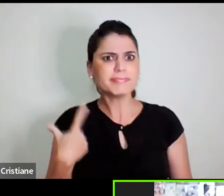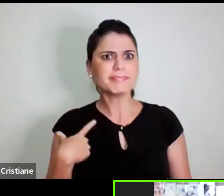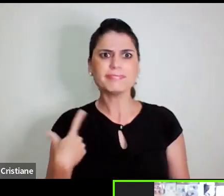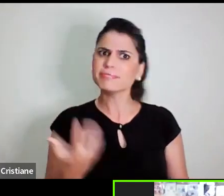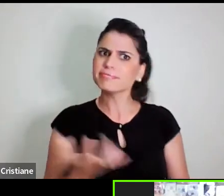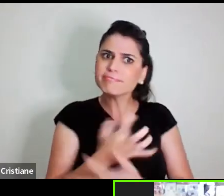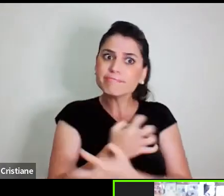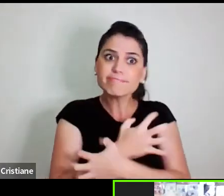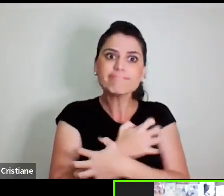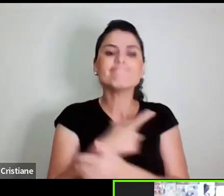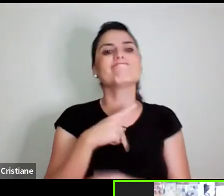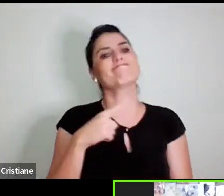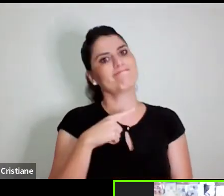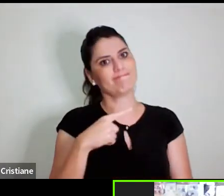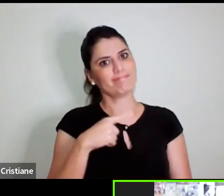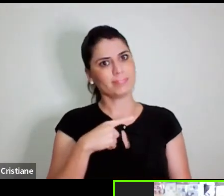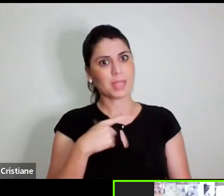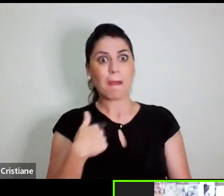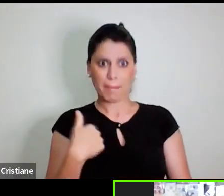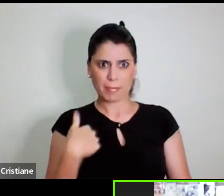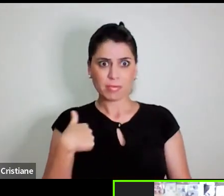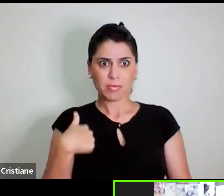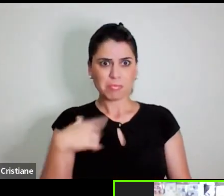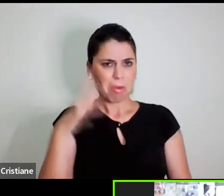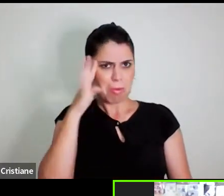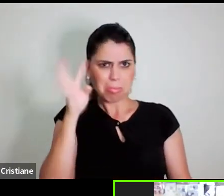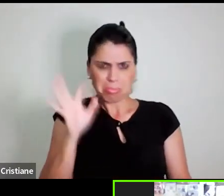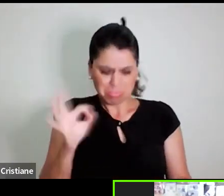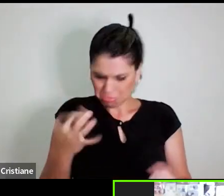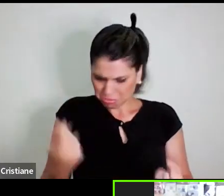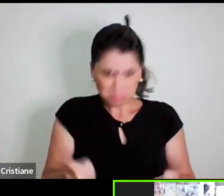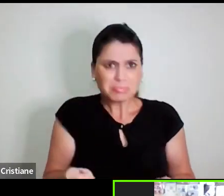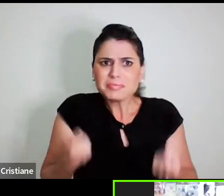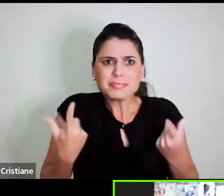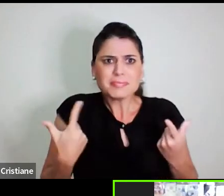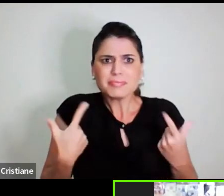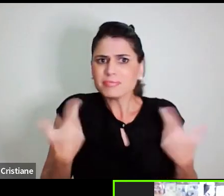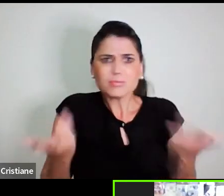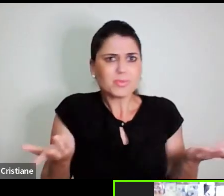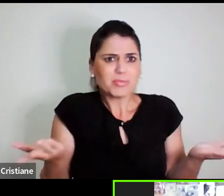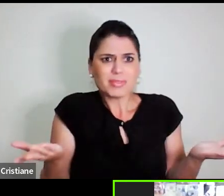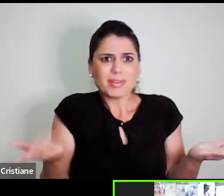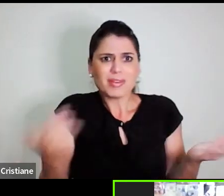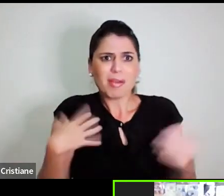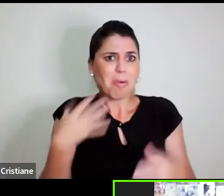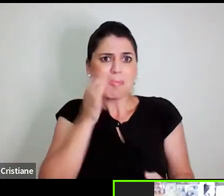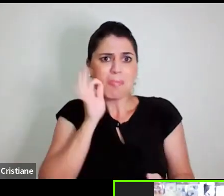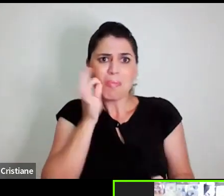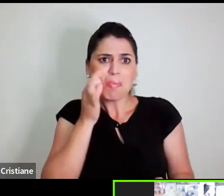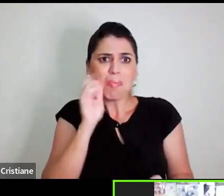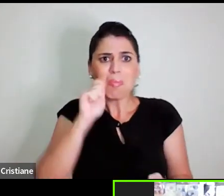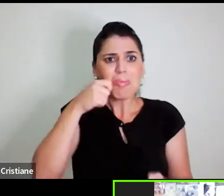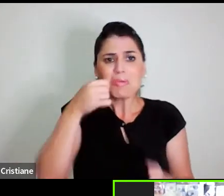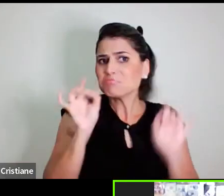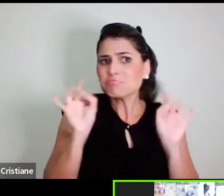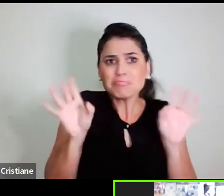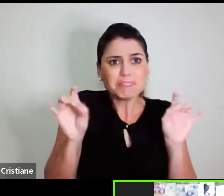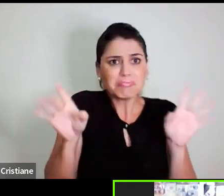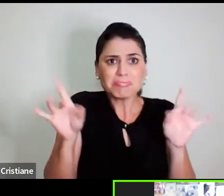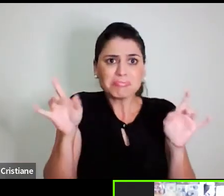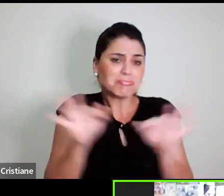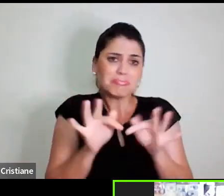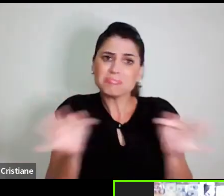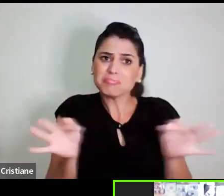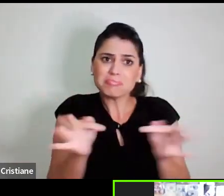Eu não sabia que era alergia, não. Eu sabia que eu tinha comido alguma coisa que não me fez bem. Ou então que algum creme que eu teria usado.